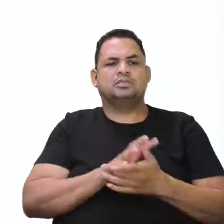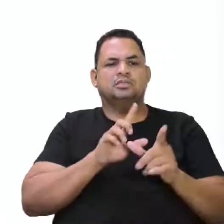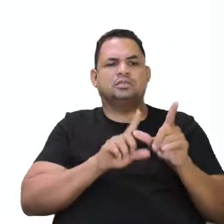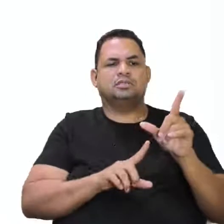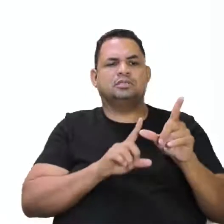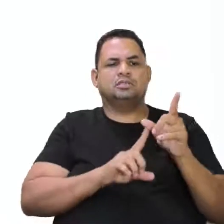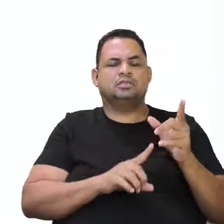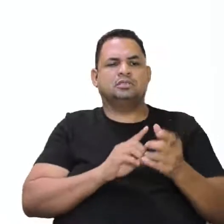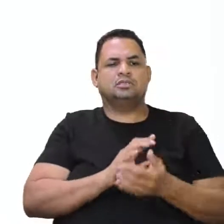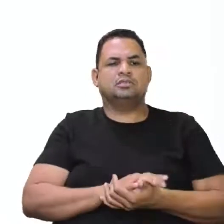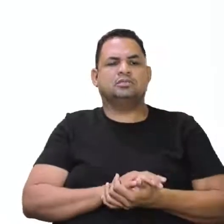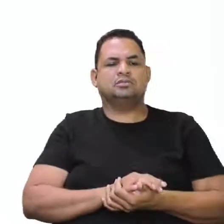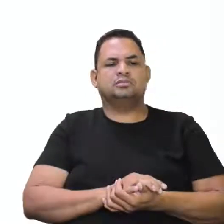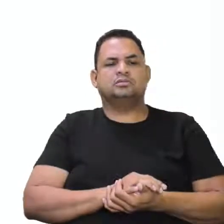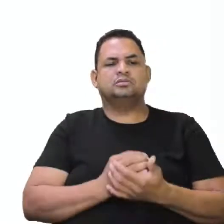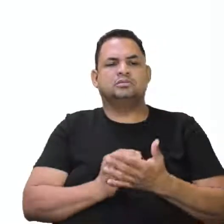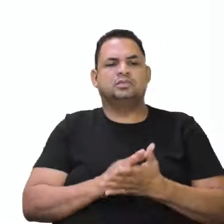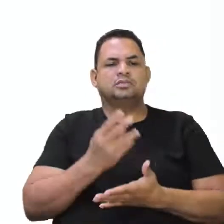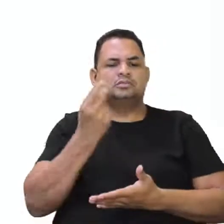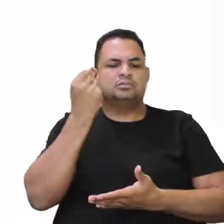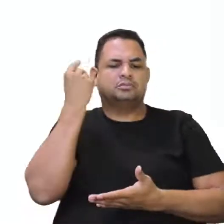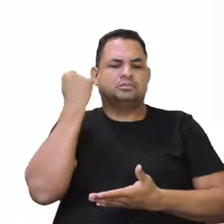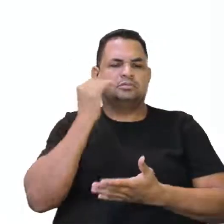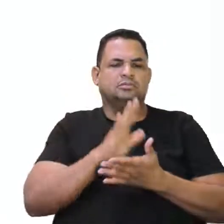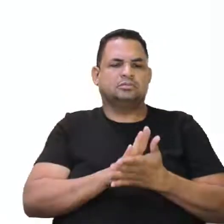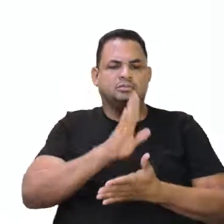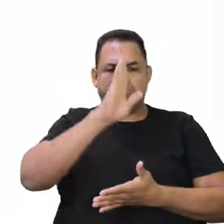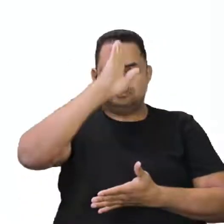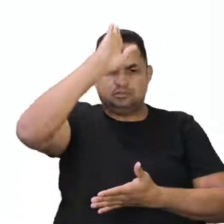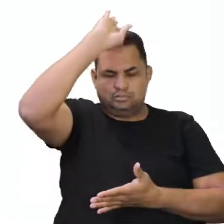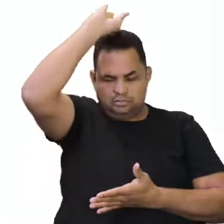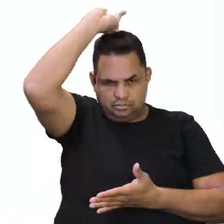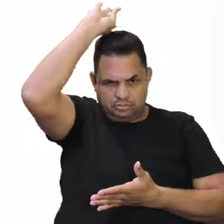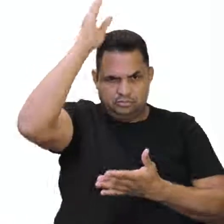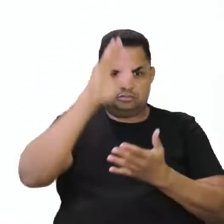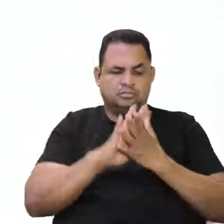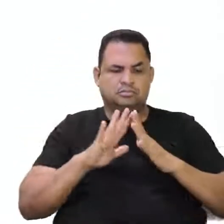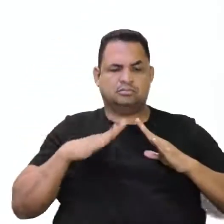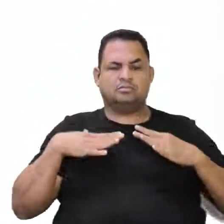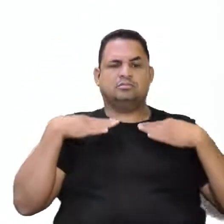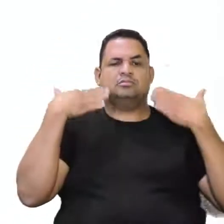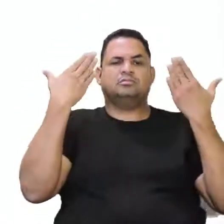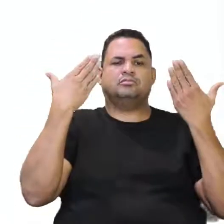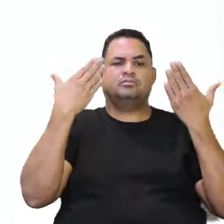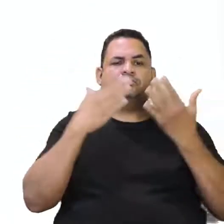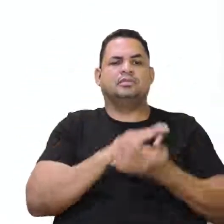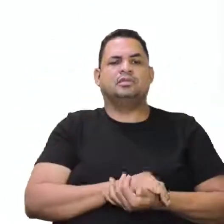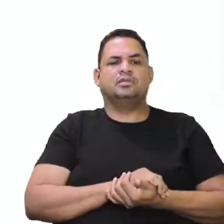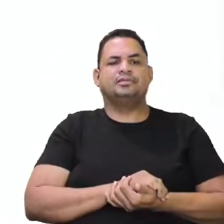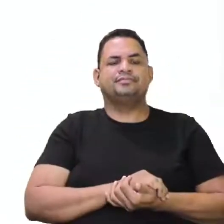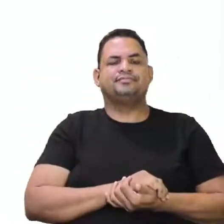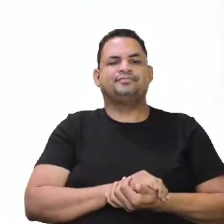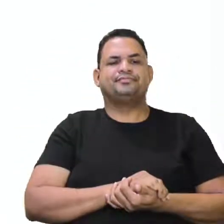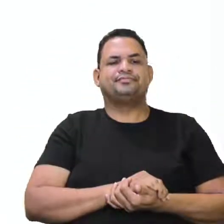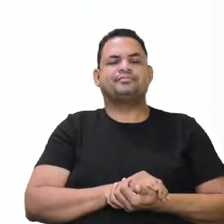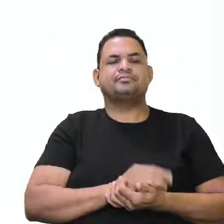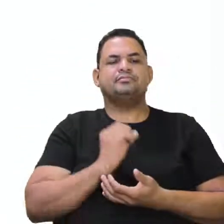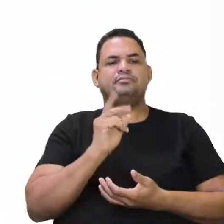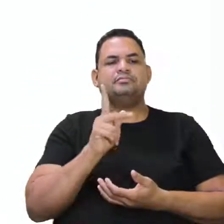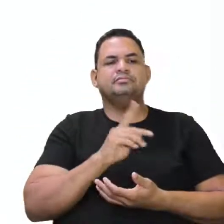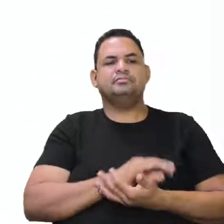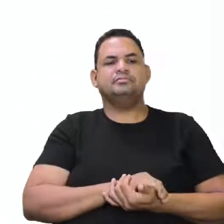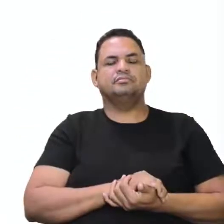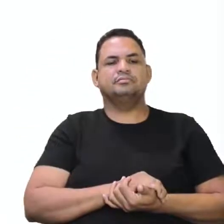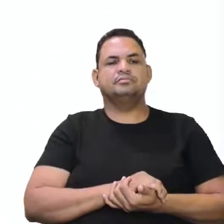letra D, Ancient Roman Festival. Ele veio de um festival antigo romano,